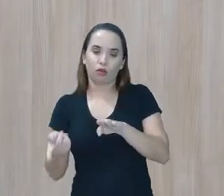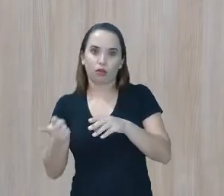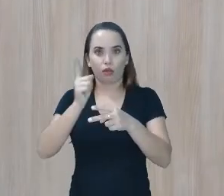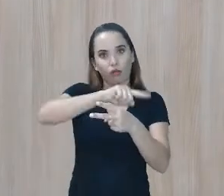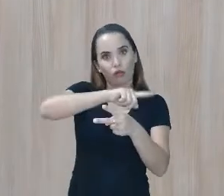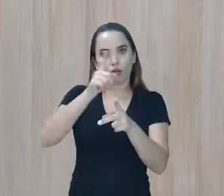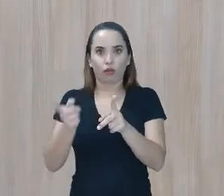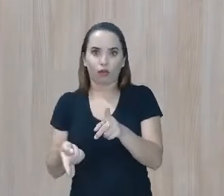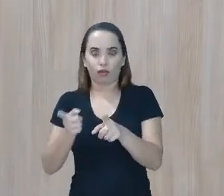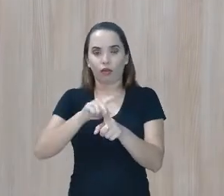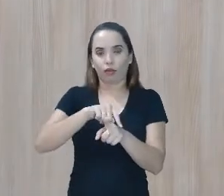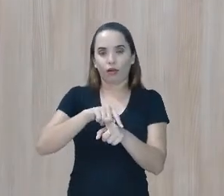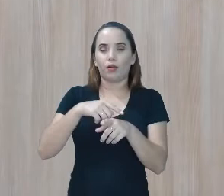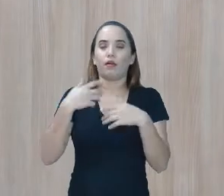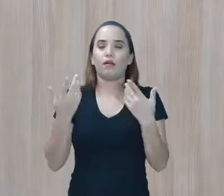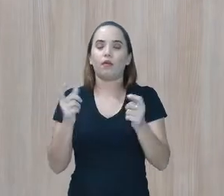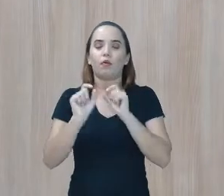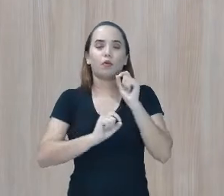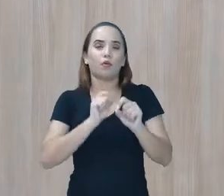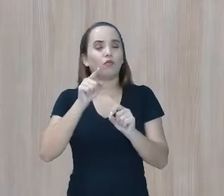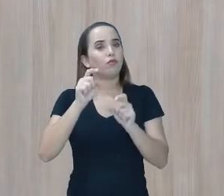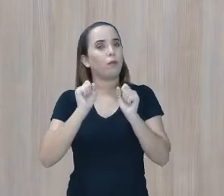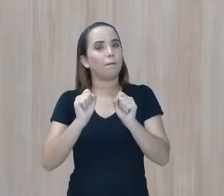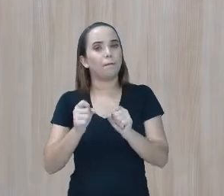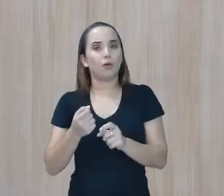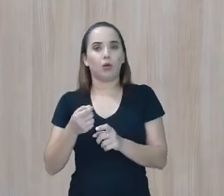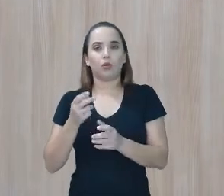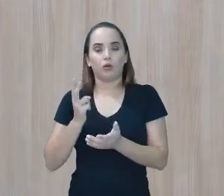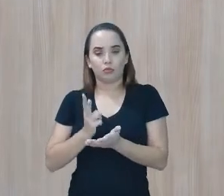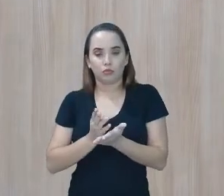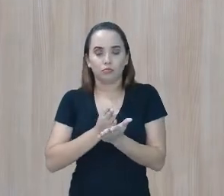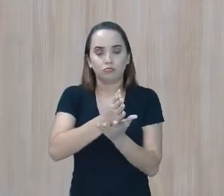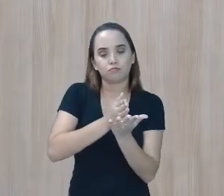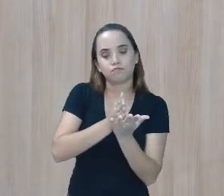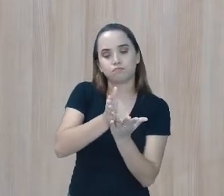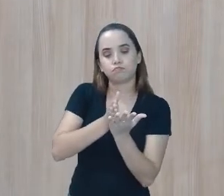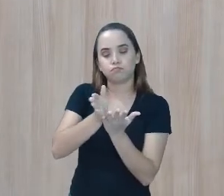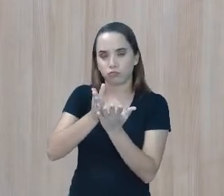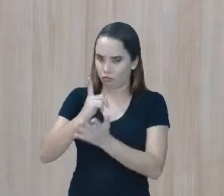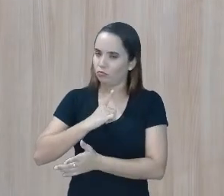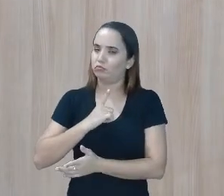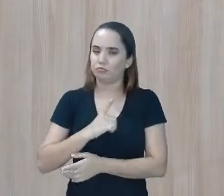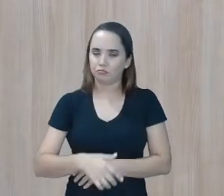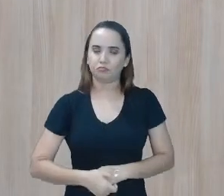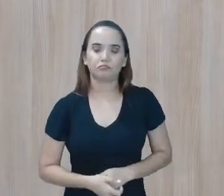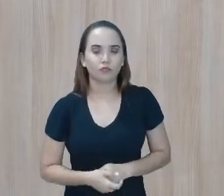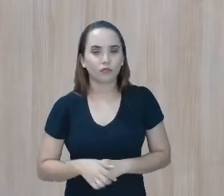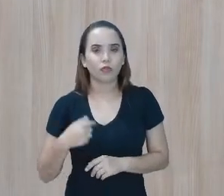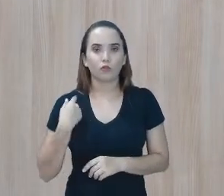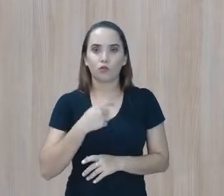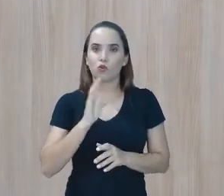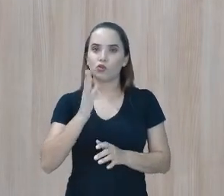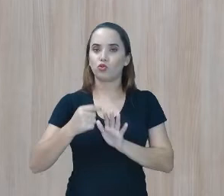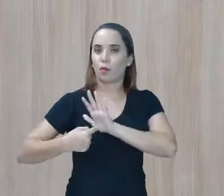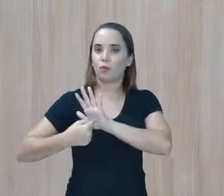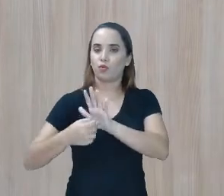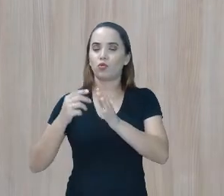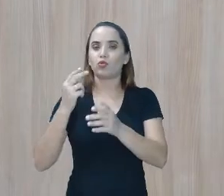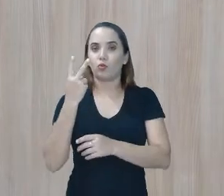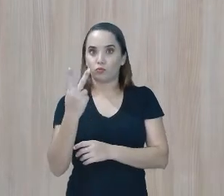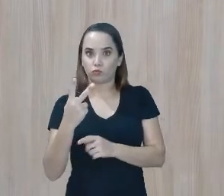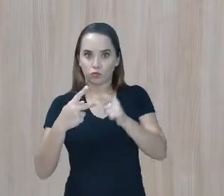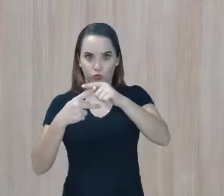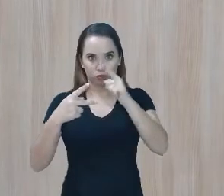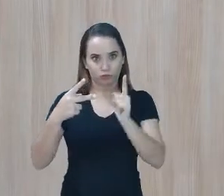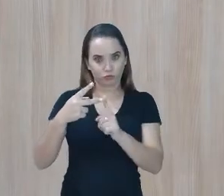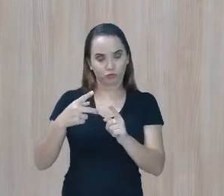um número decimal, você pode seguir alguns caminhos. A gente estabeleceu aqui nas nossas aulas duas formas. A primeira